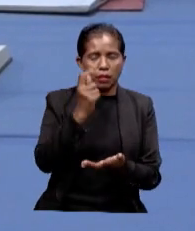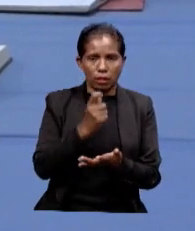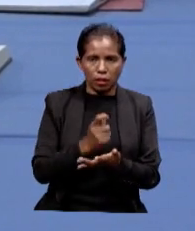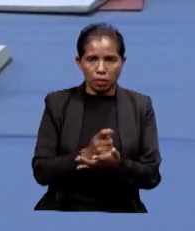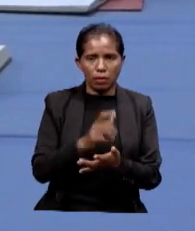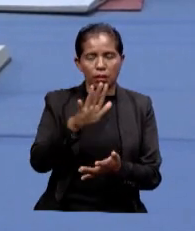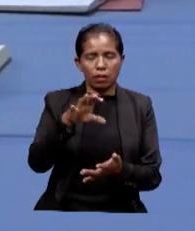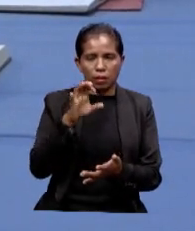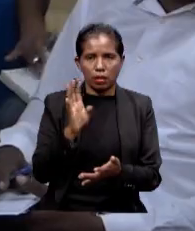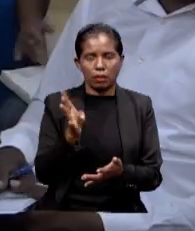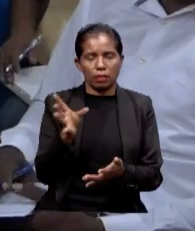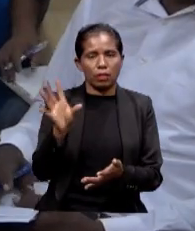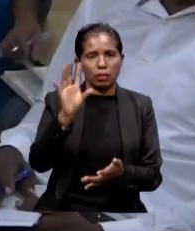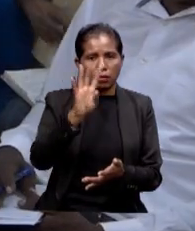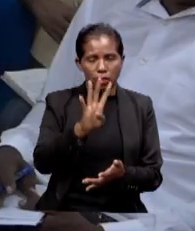30.544, equivale a